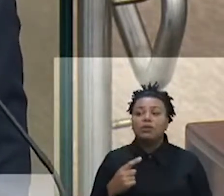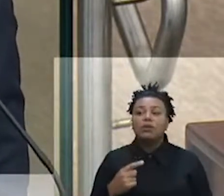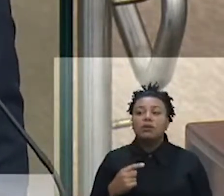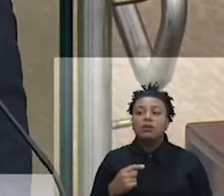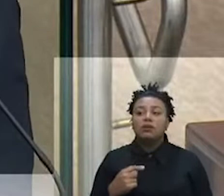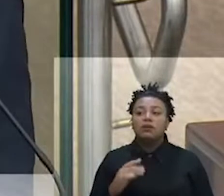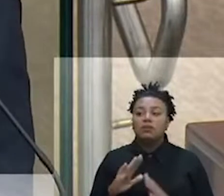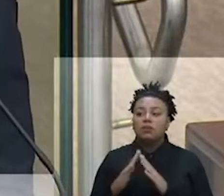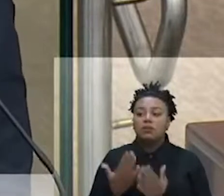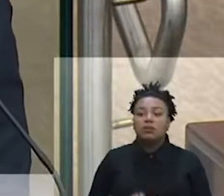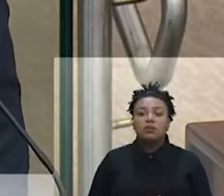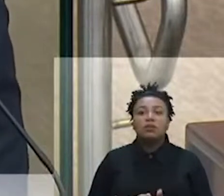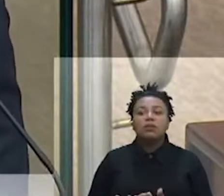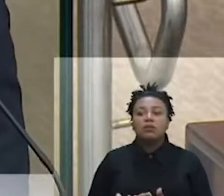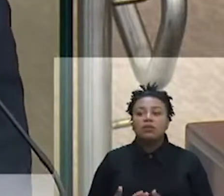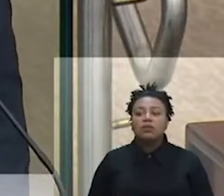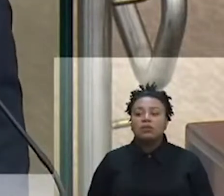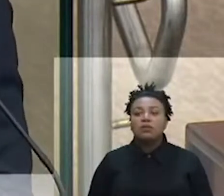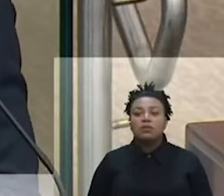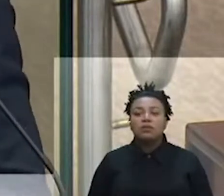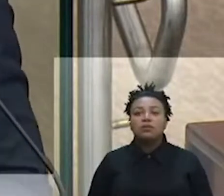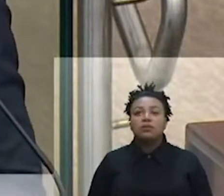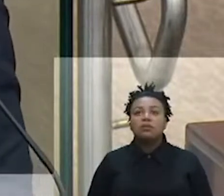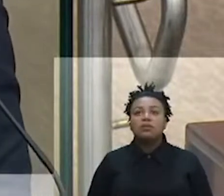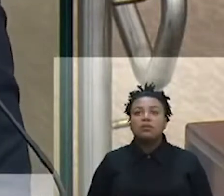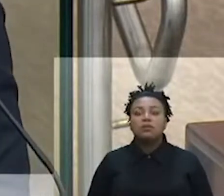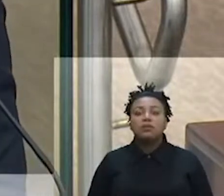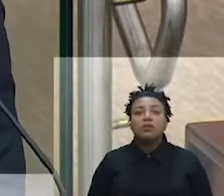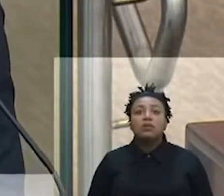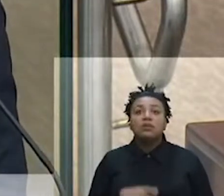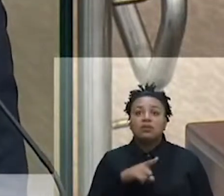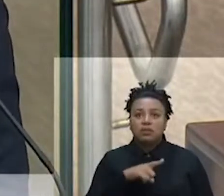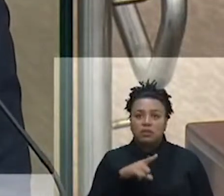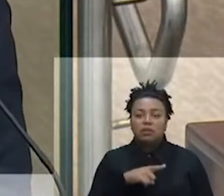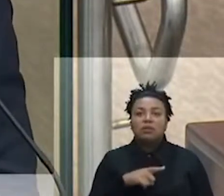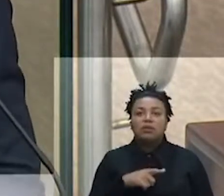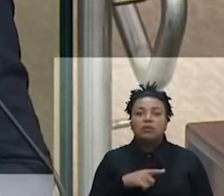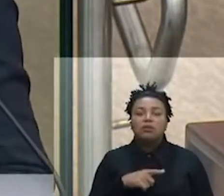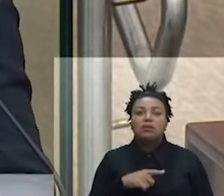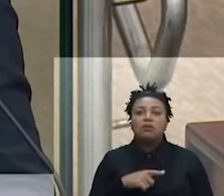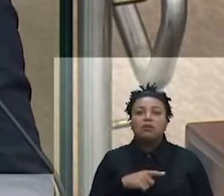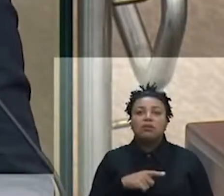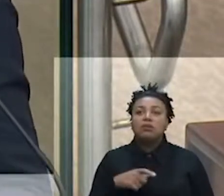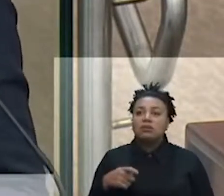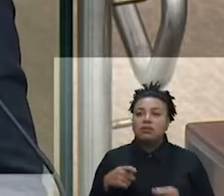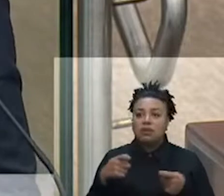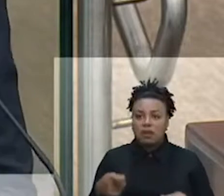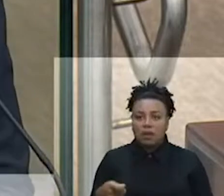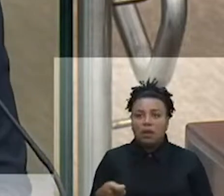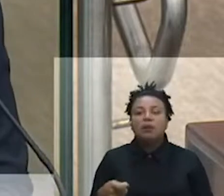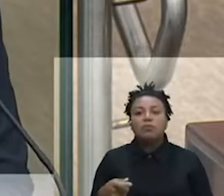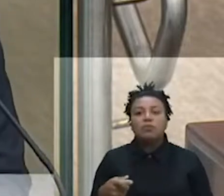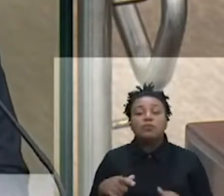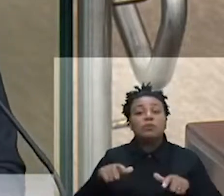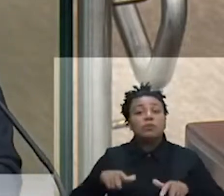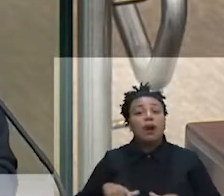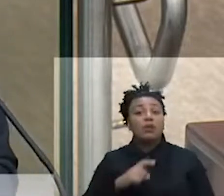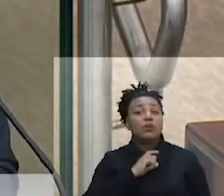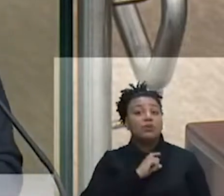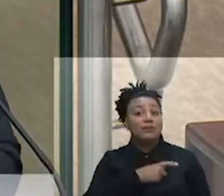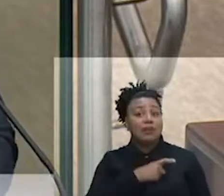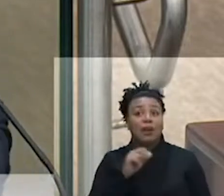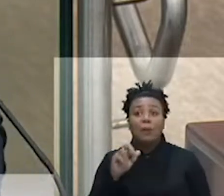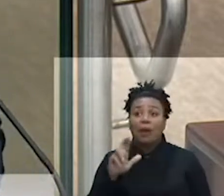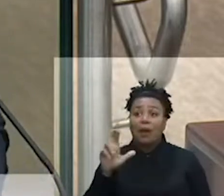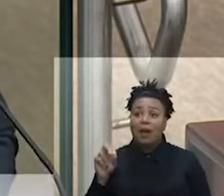de escola, a merendeira, o servidor da saúde ganham menos. Entregamos um espaço fiscal